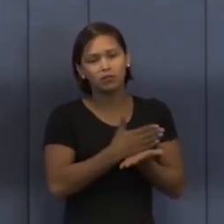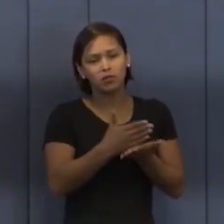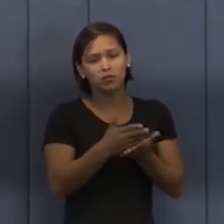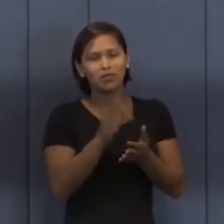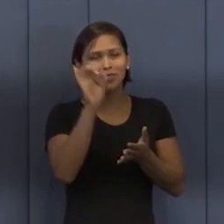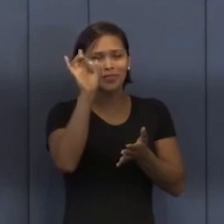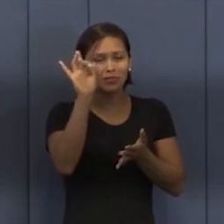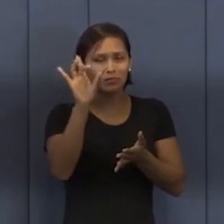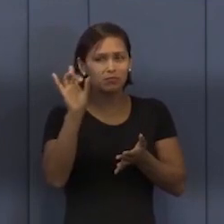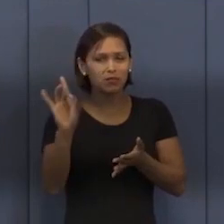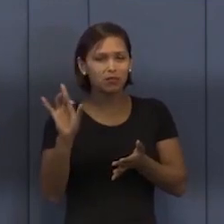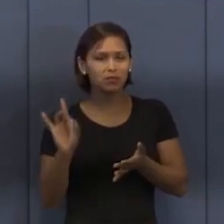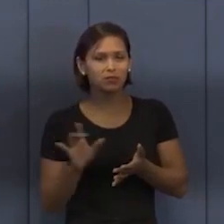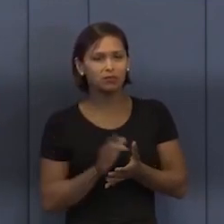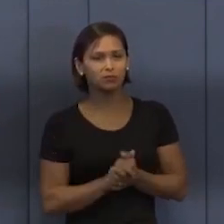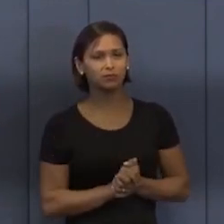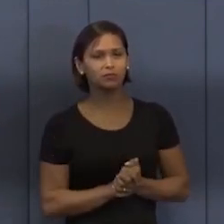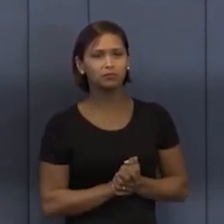Vamos começar a entrar no detalhe aqui.